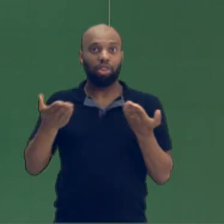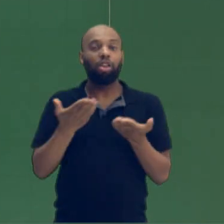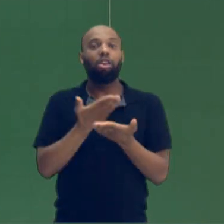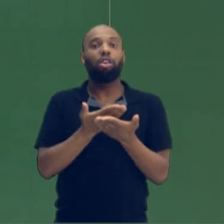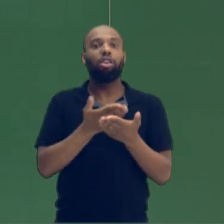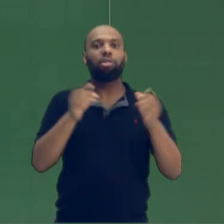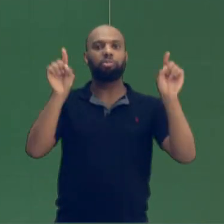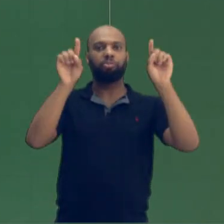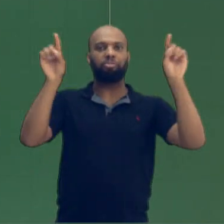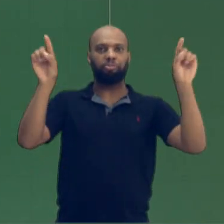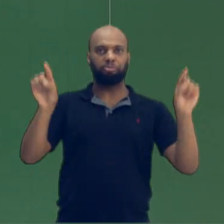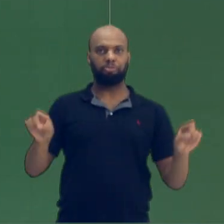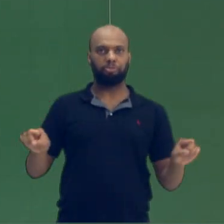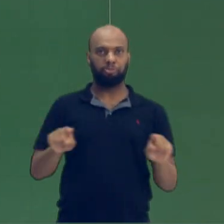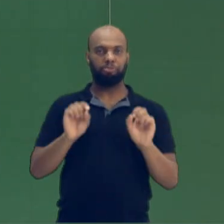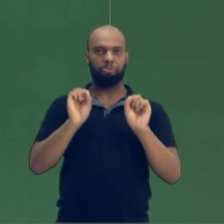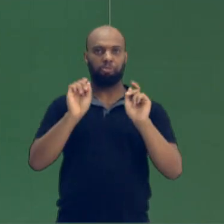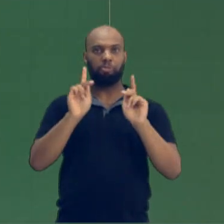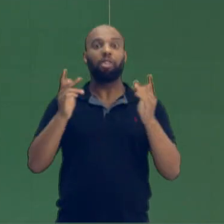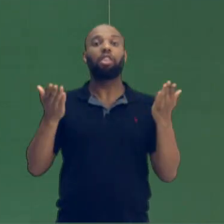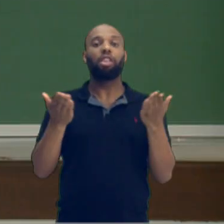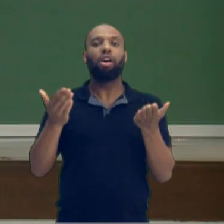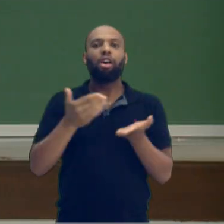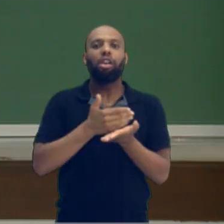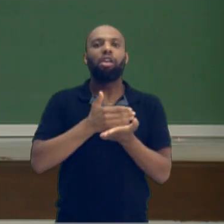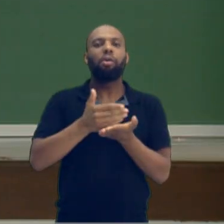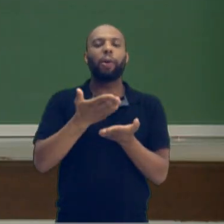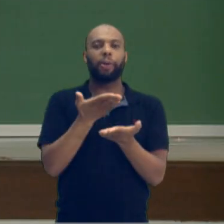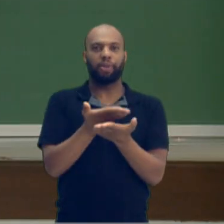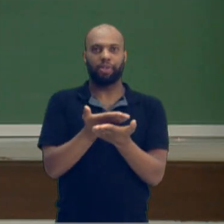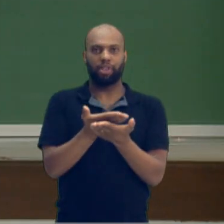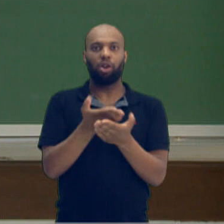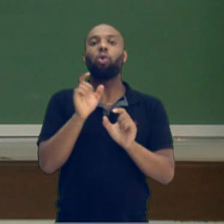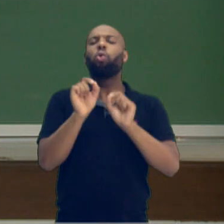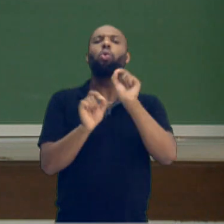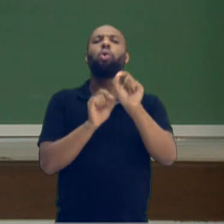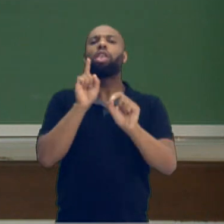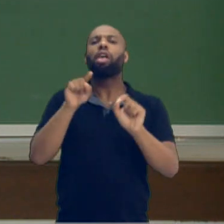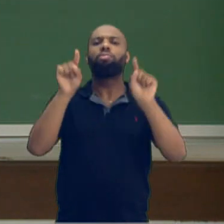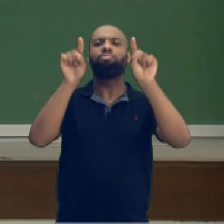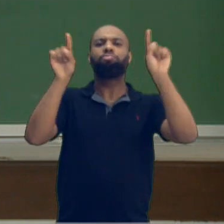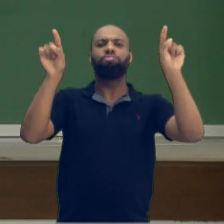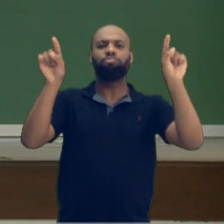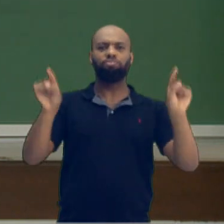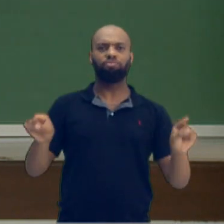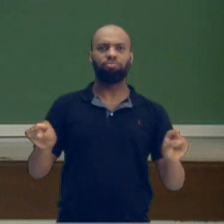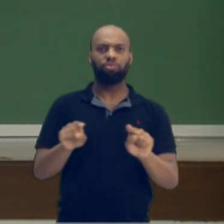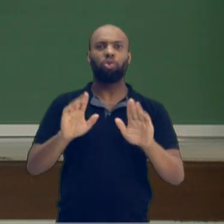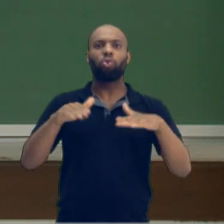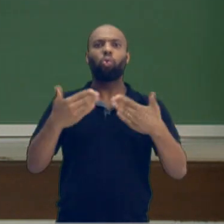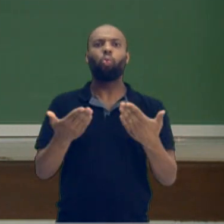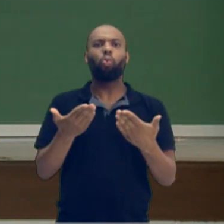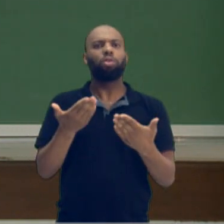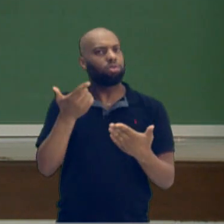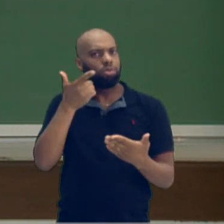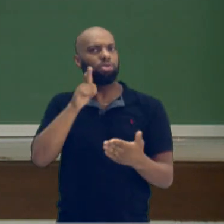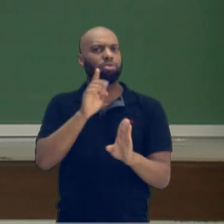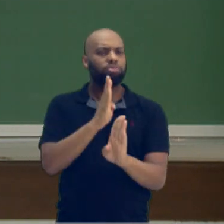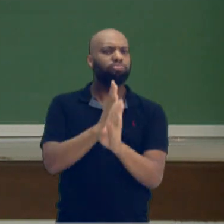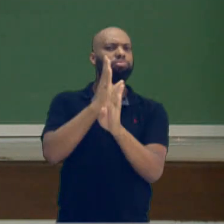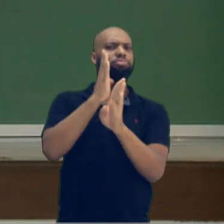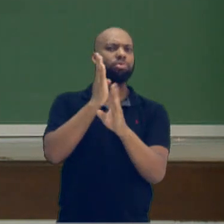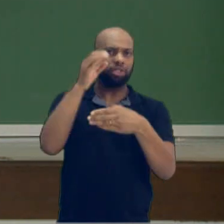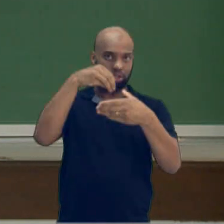das matrizes, perfeito? Então, começando a nossa aula. O que são matrizes e quando que a gente começou a definir matrizes em